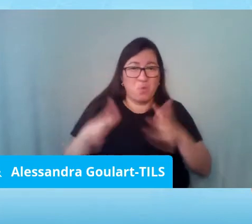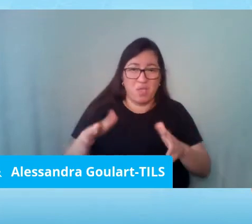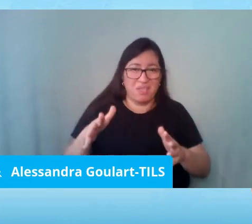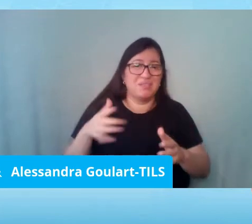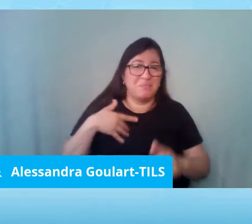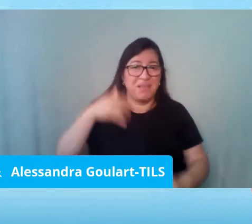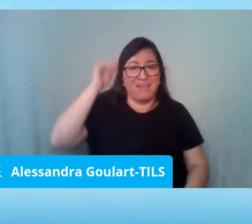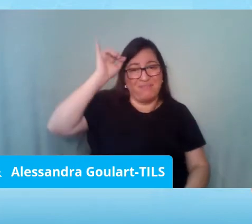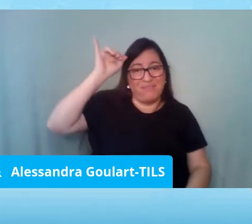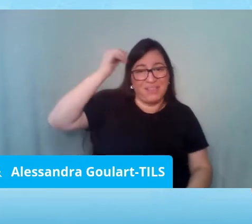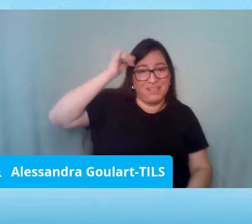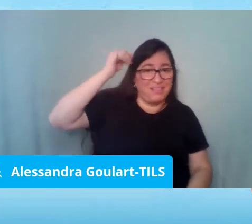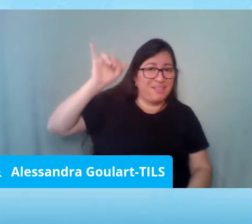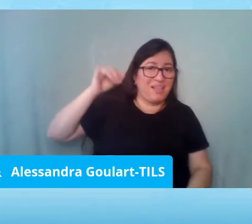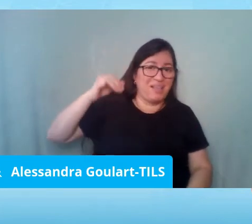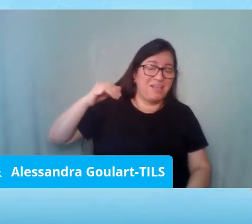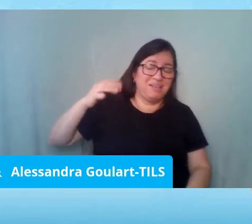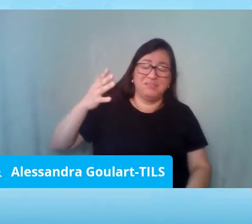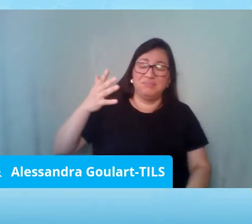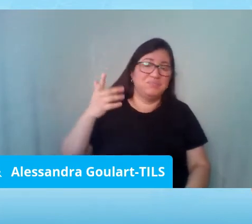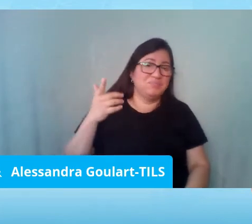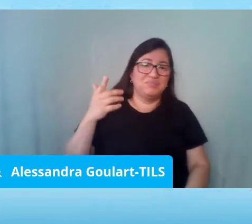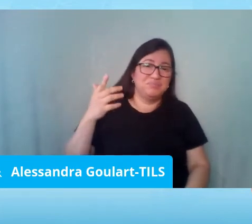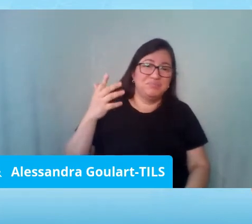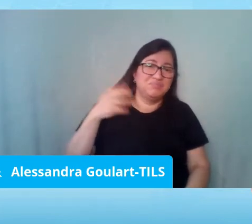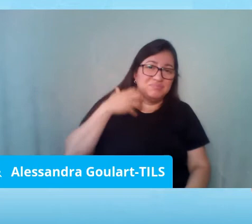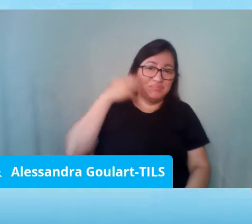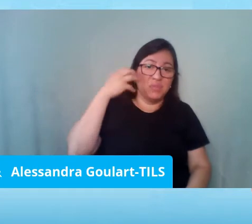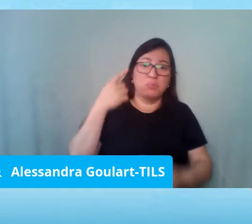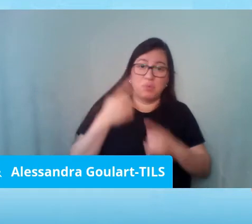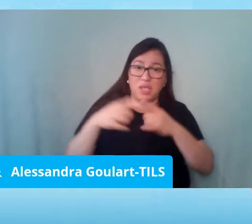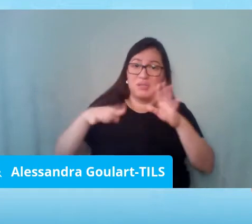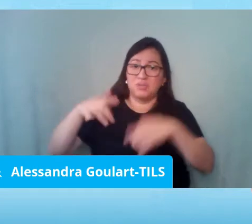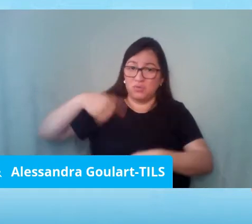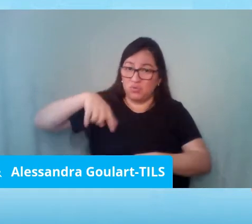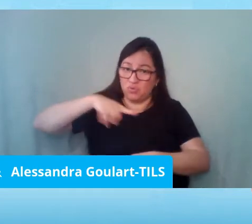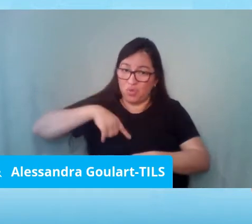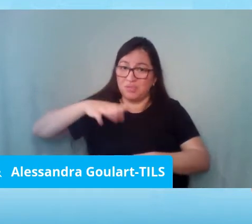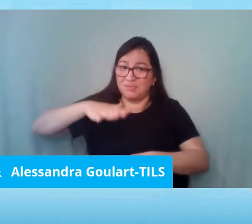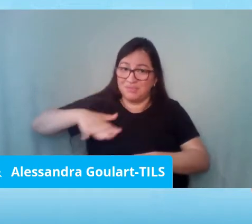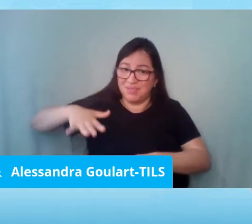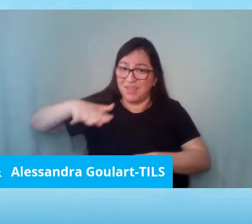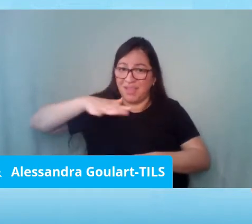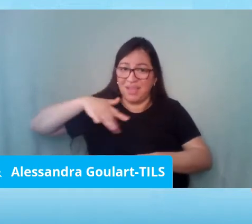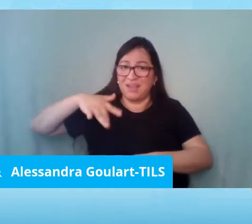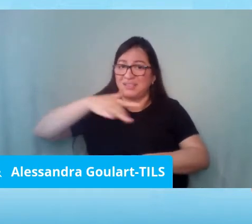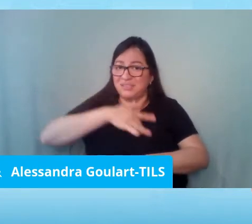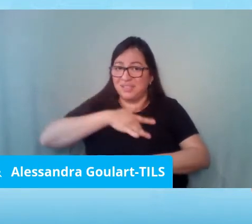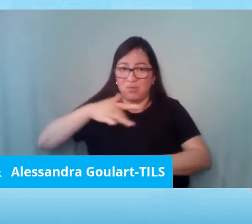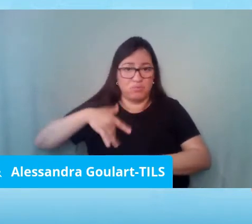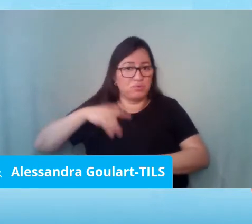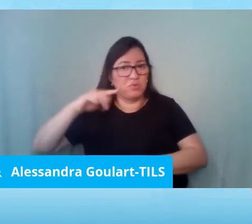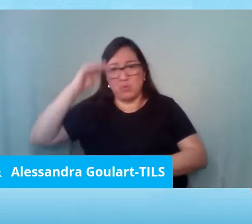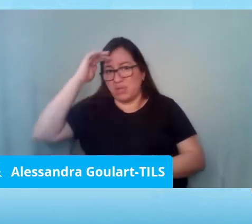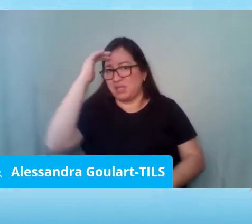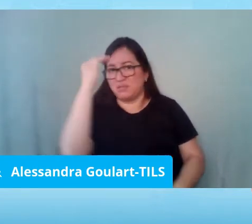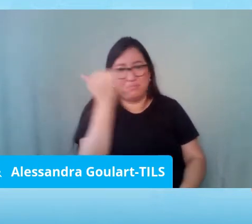de saúde, a gente muitas vezes não respeita, né? Então, a gente não respeita o nome